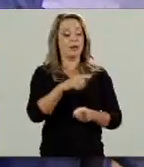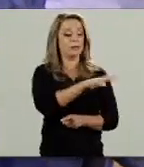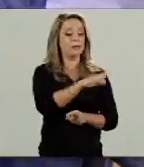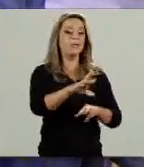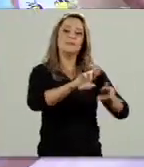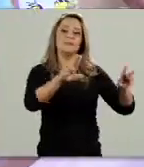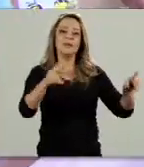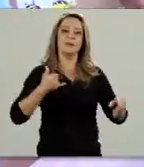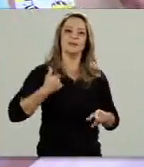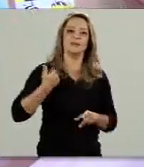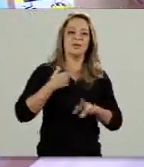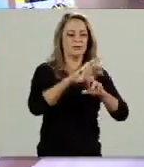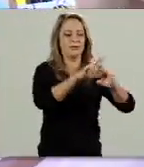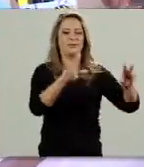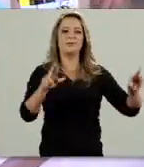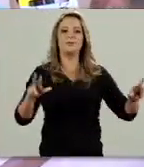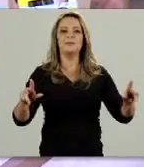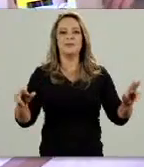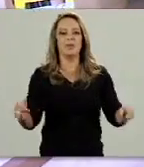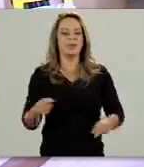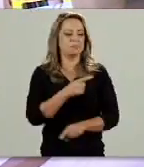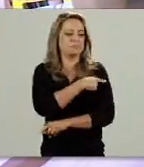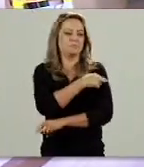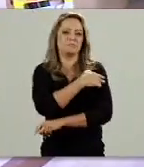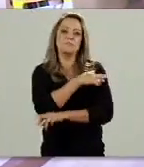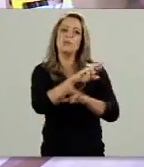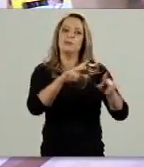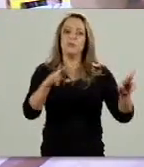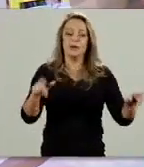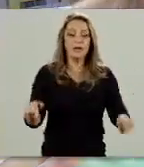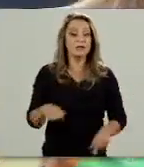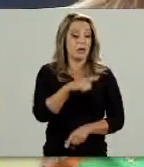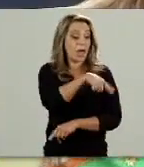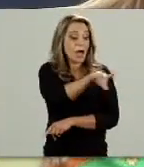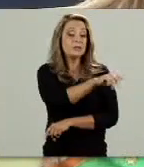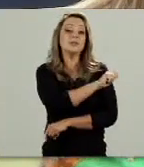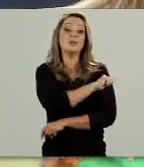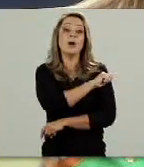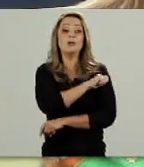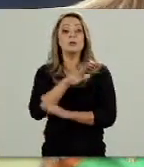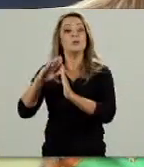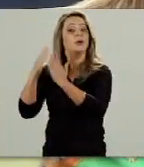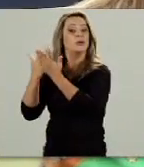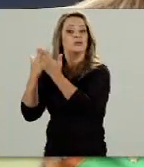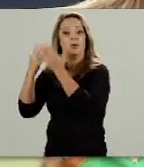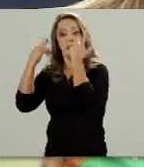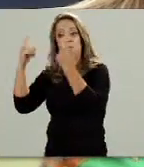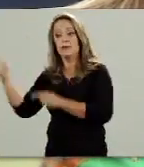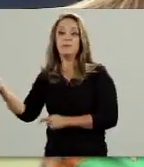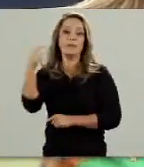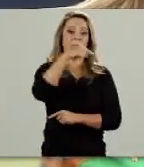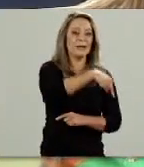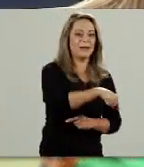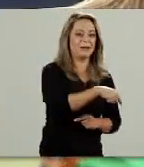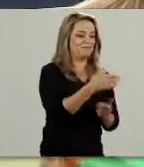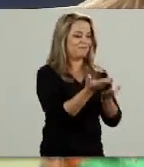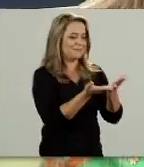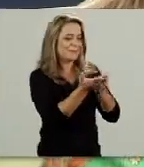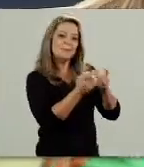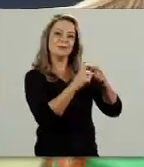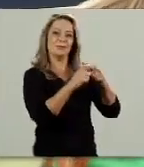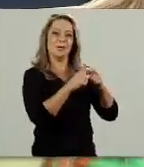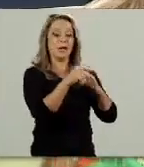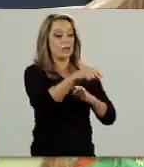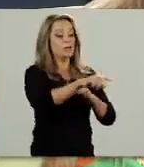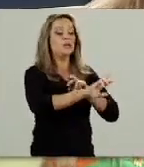para diferentes faixas etárias, né? Diferentes níveis escolares. São alunos da escola regular que vêm para cá para o tratamento, mas que a